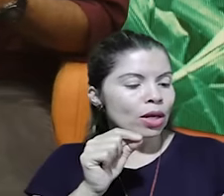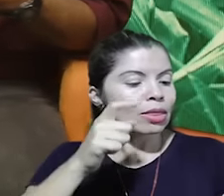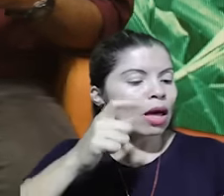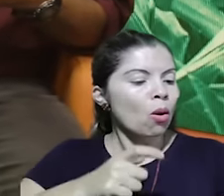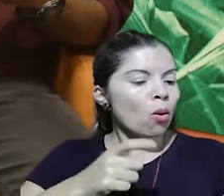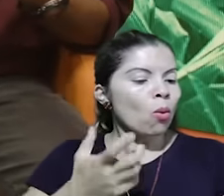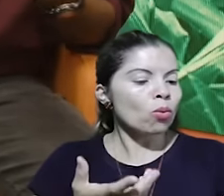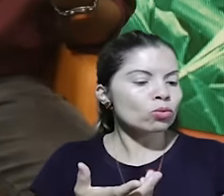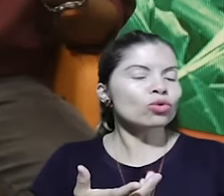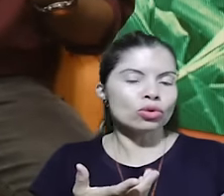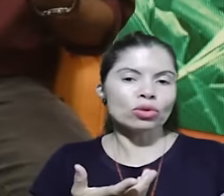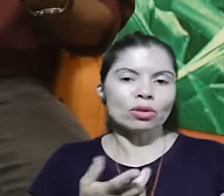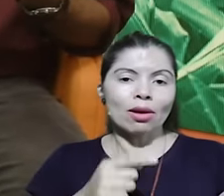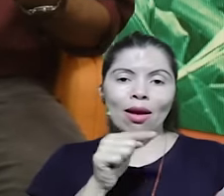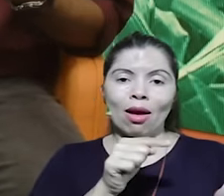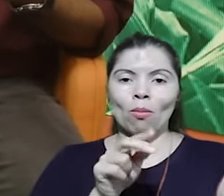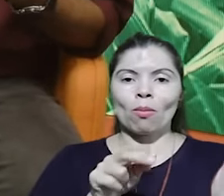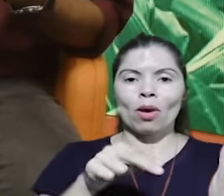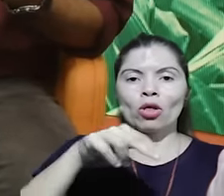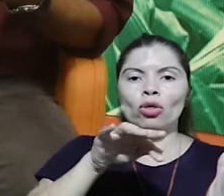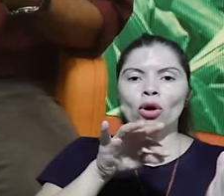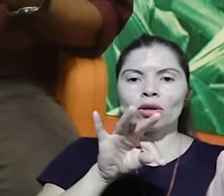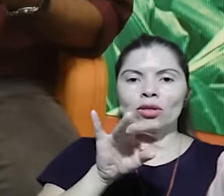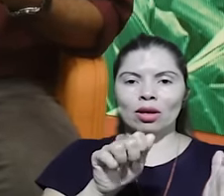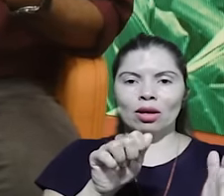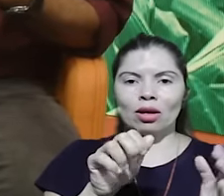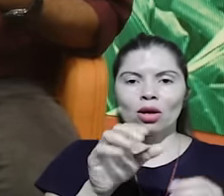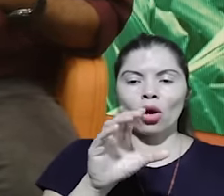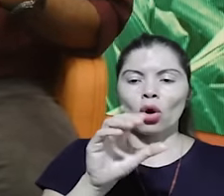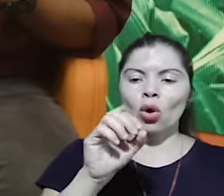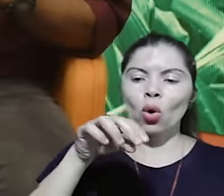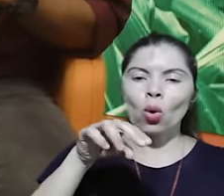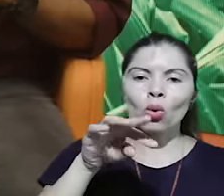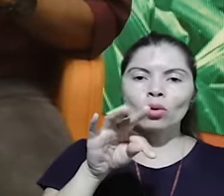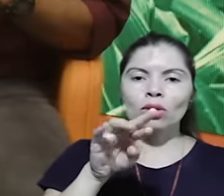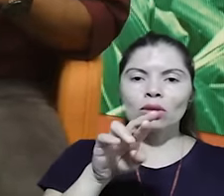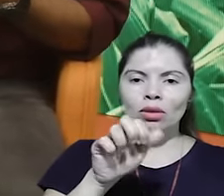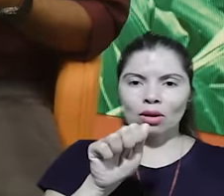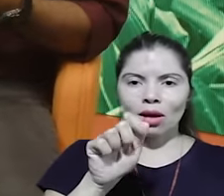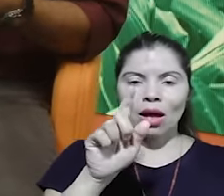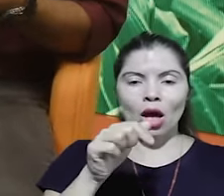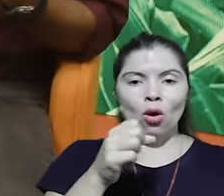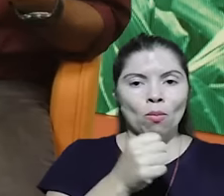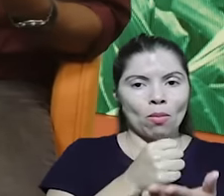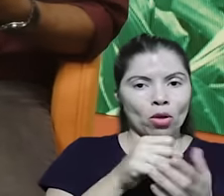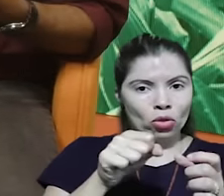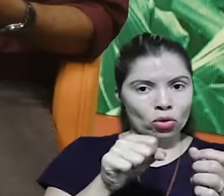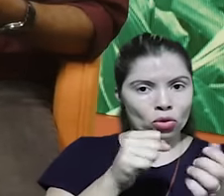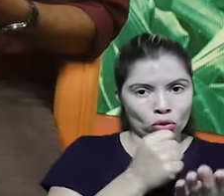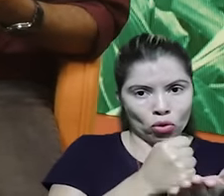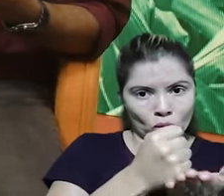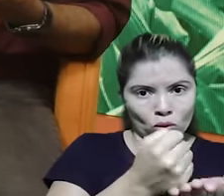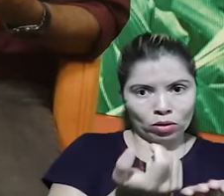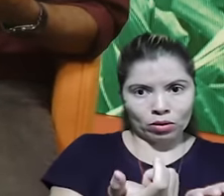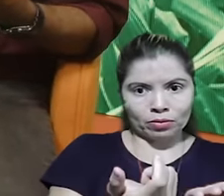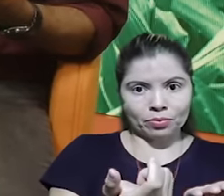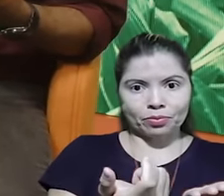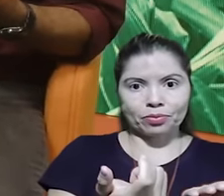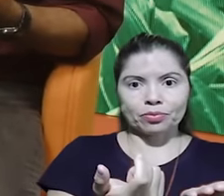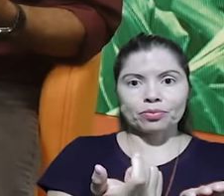né então contranota seria algo nesse sentido é uma nota fiscal de entrada naquele estabelecimento em que vai evidenciar o que de fato